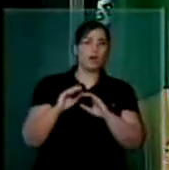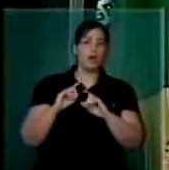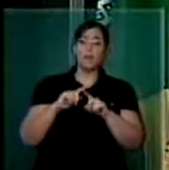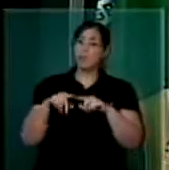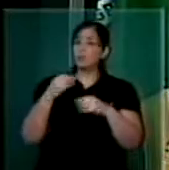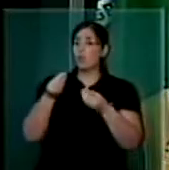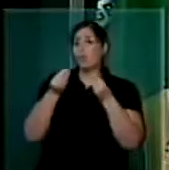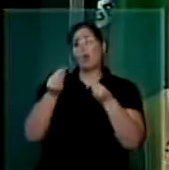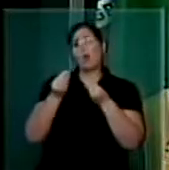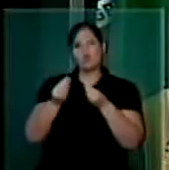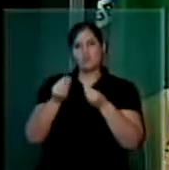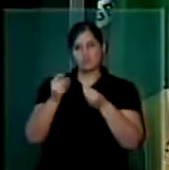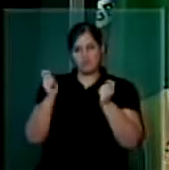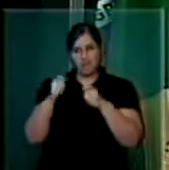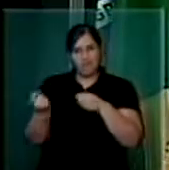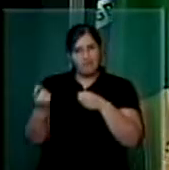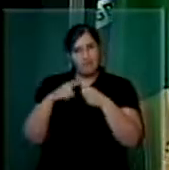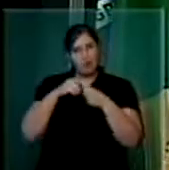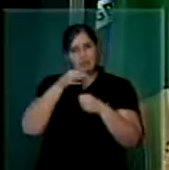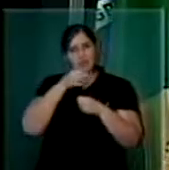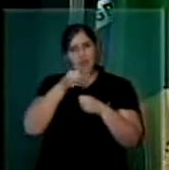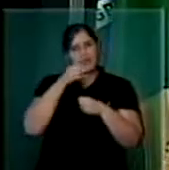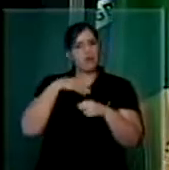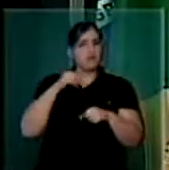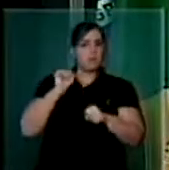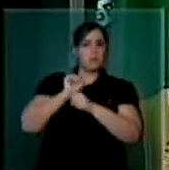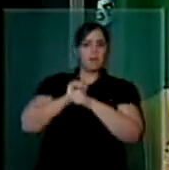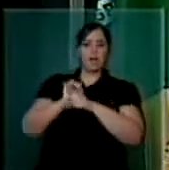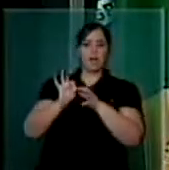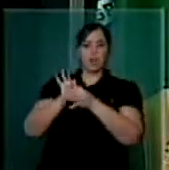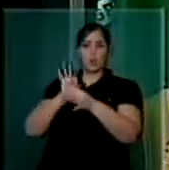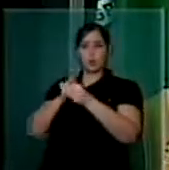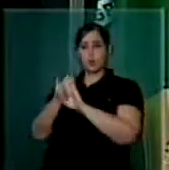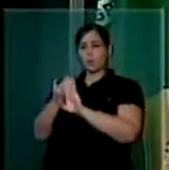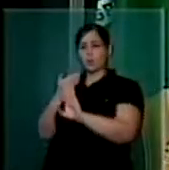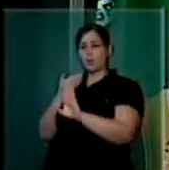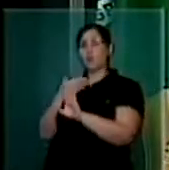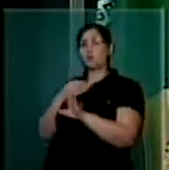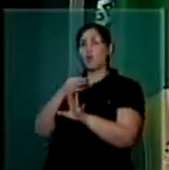poderia retroceder e ficar numa posição